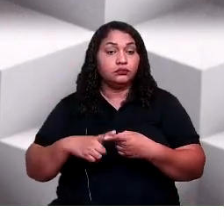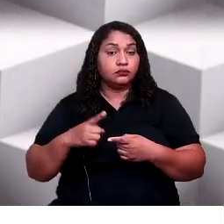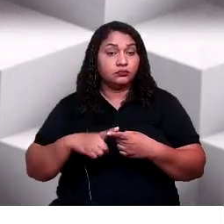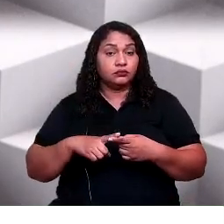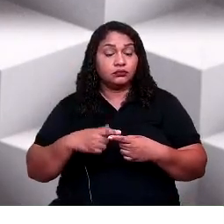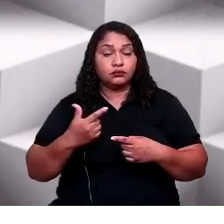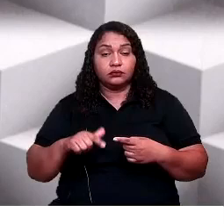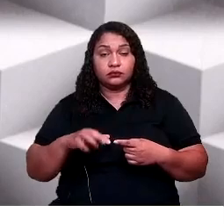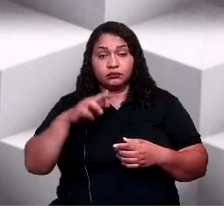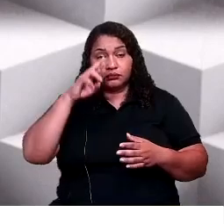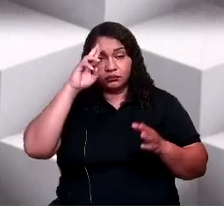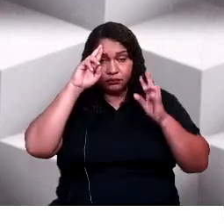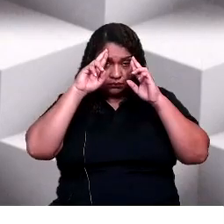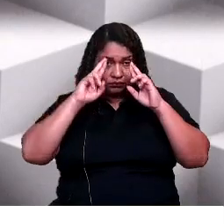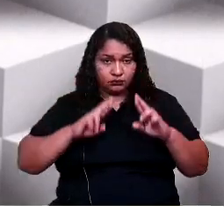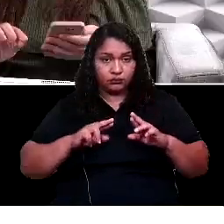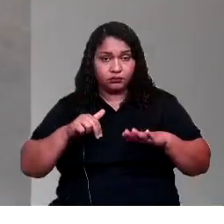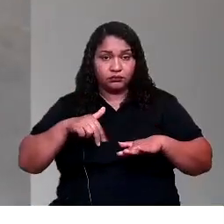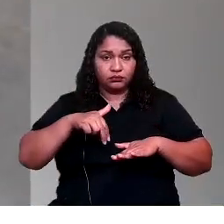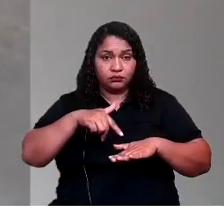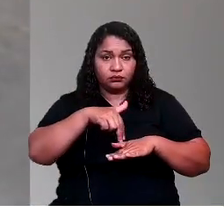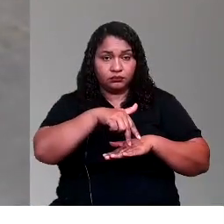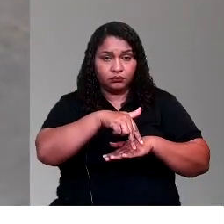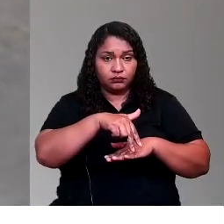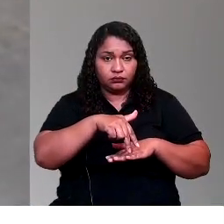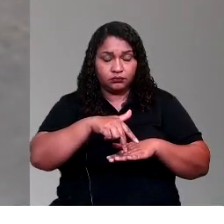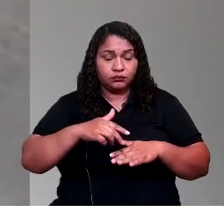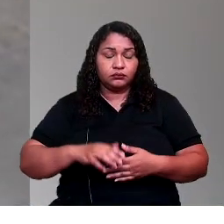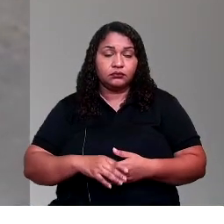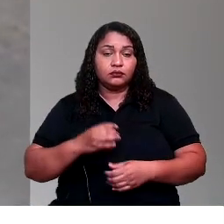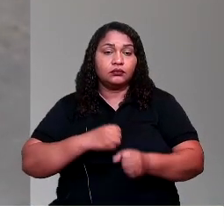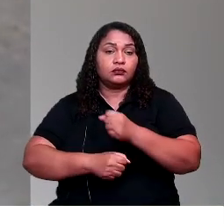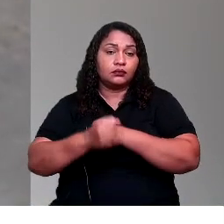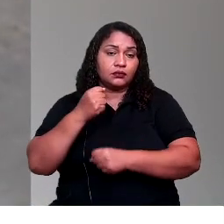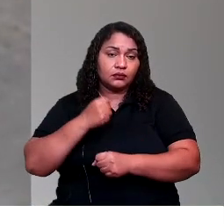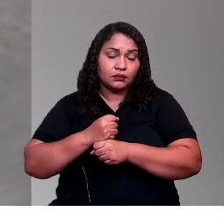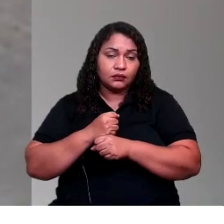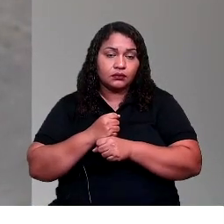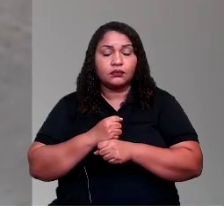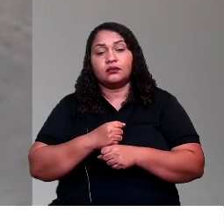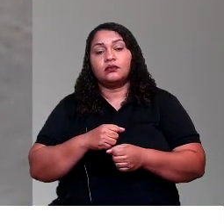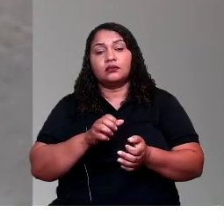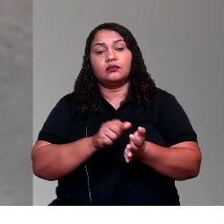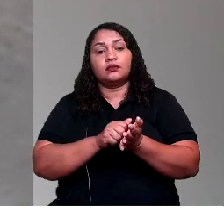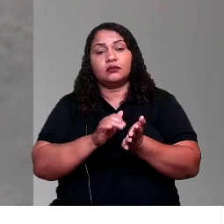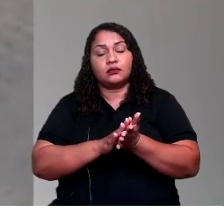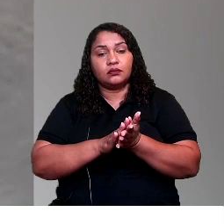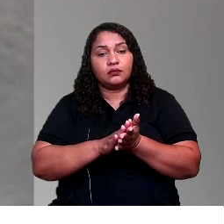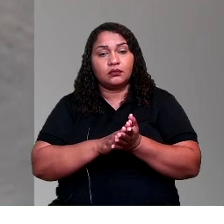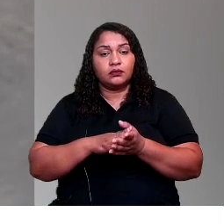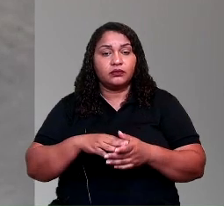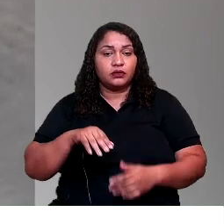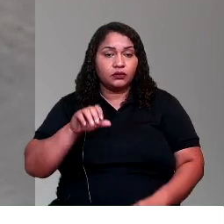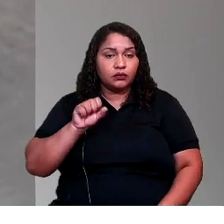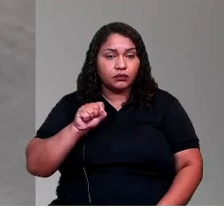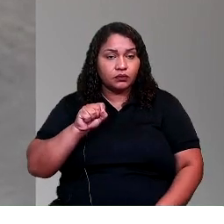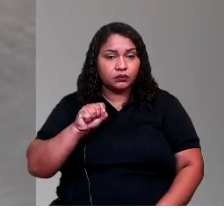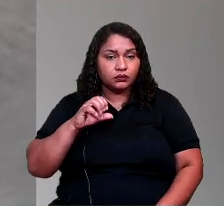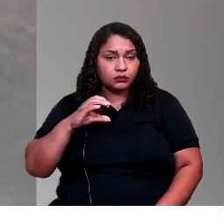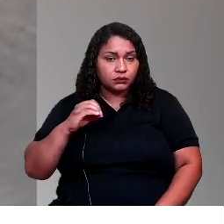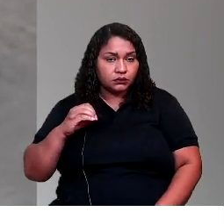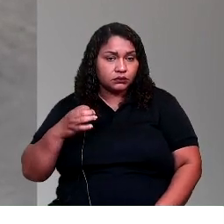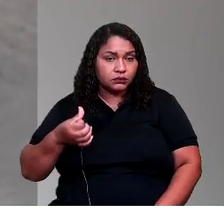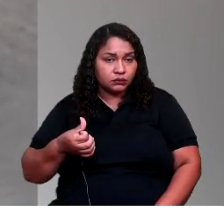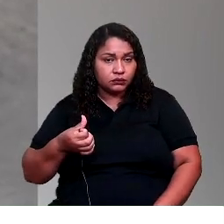cidade né Por cometer infrações relacionadas a faixa de pedestre viu no ano passado o número de infração relacionado a isso